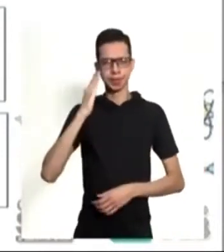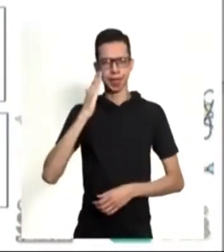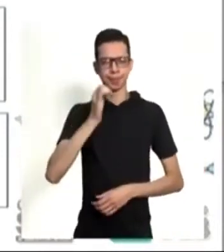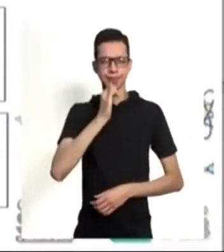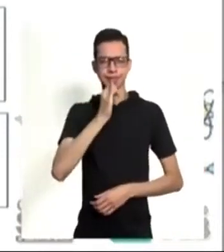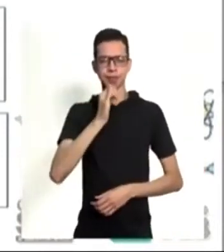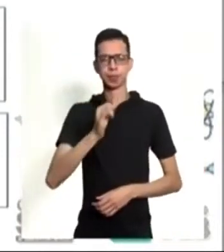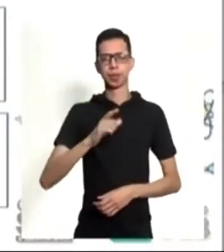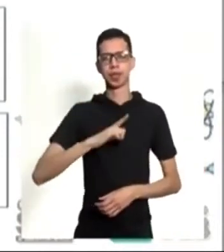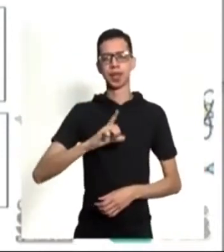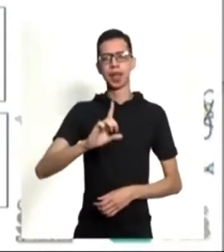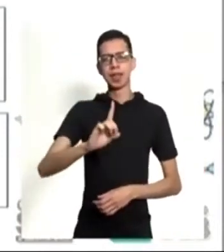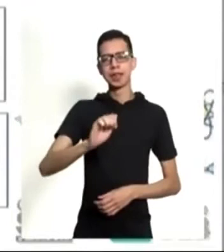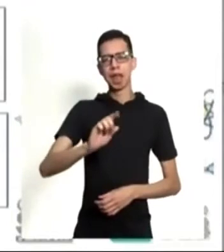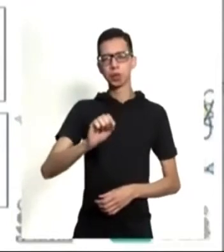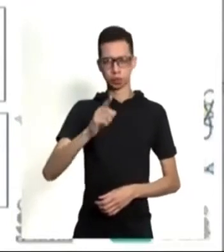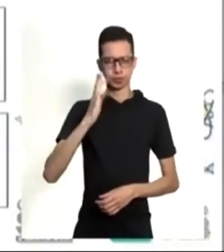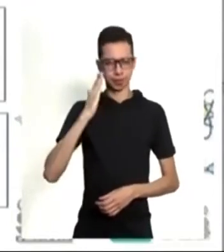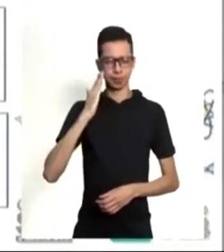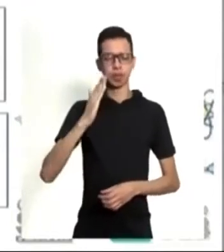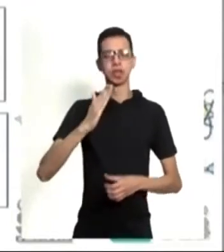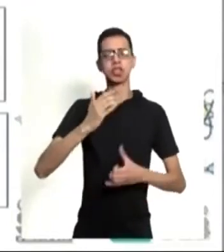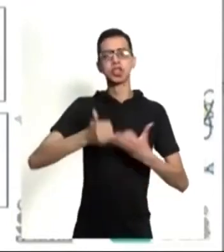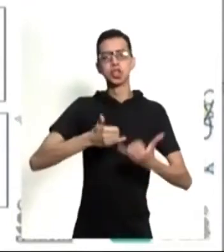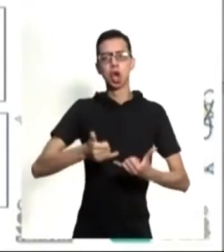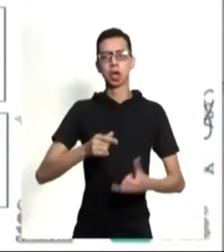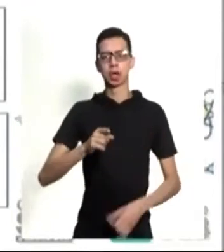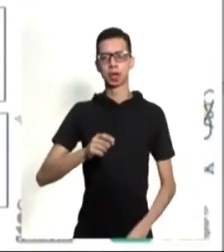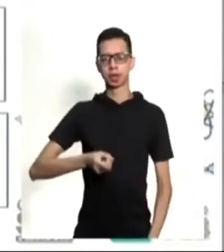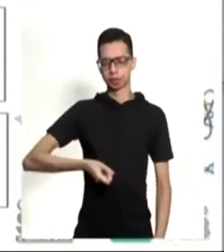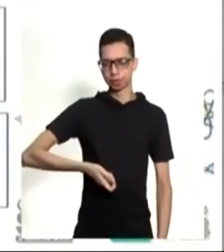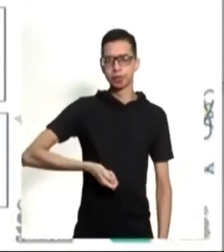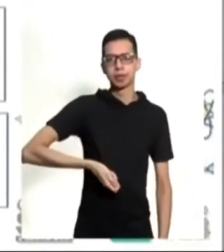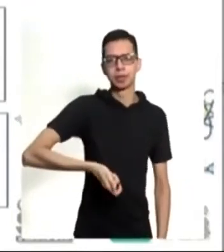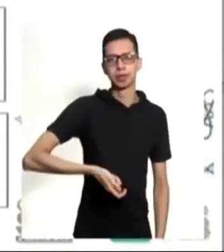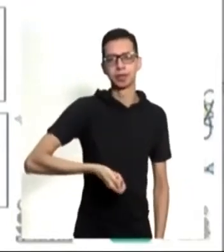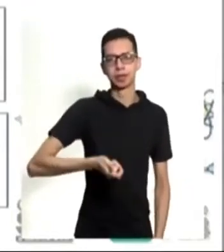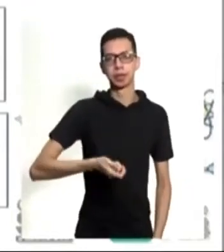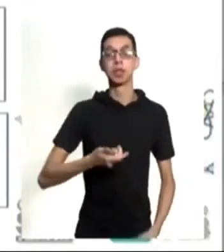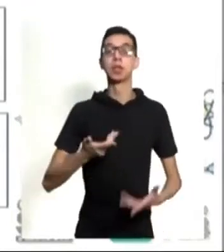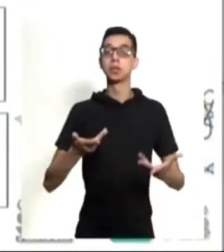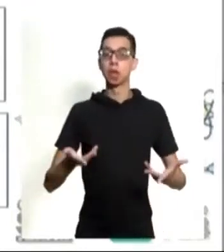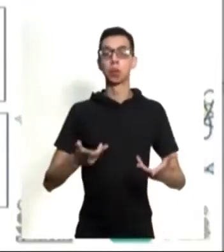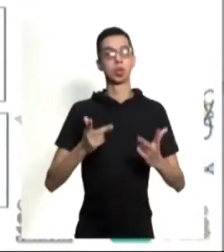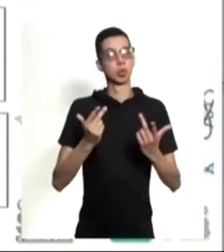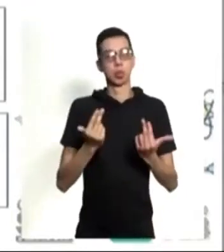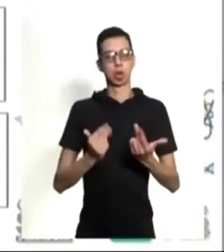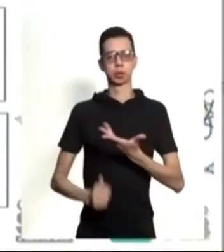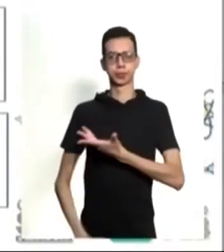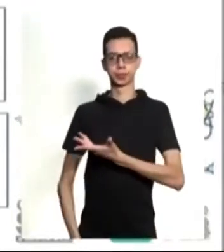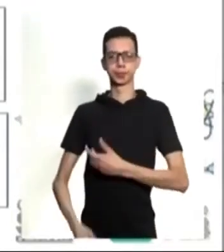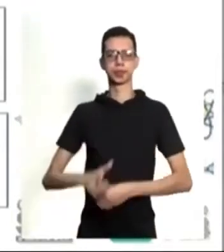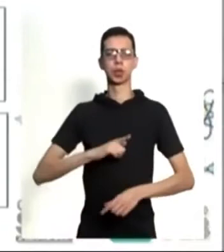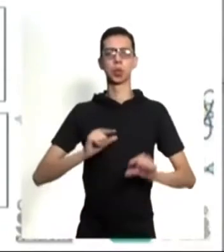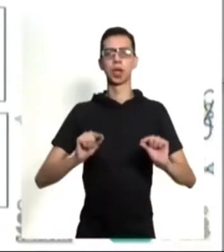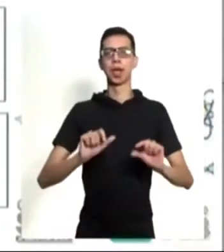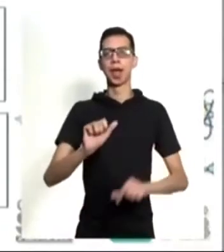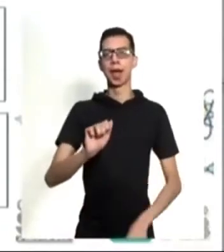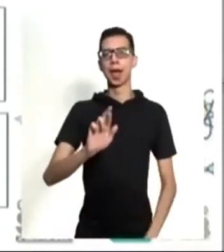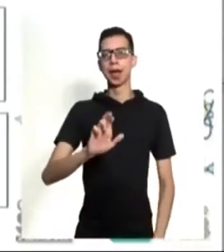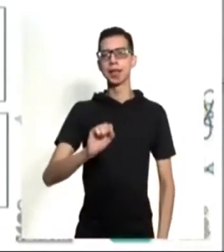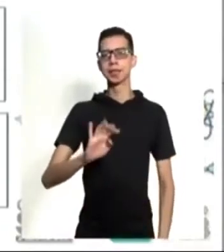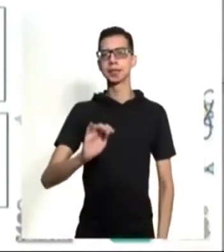de 6 faces, o dado que a gente usa nos jogos normais. Então, esse cubo tem aresta 10. Encontra-se representado um